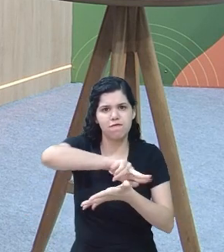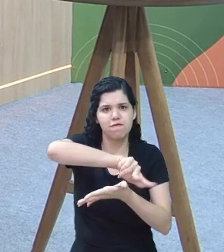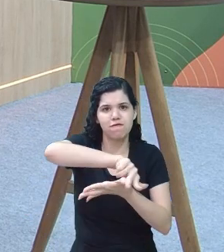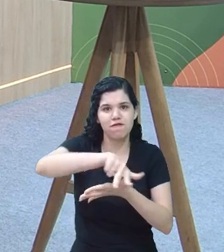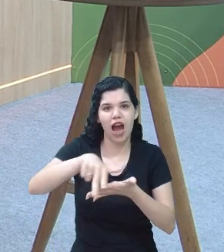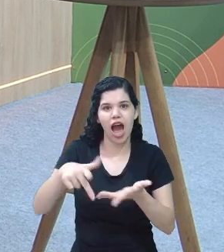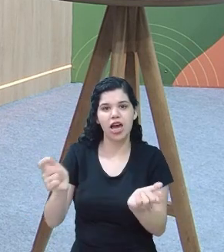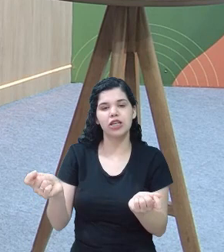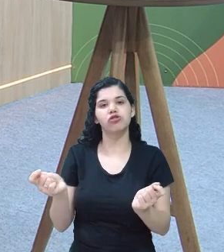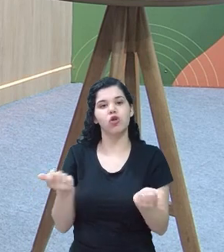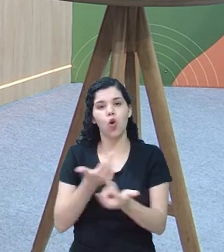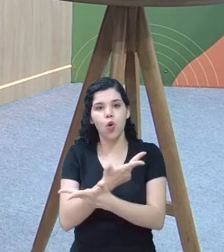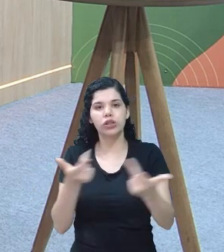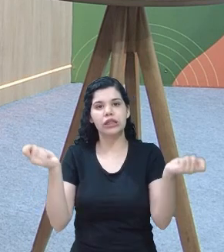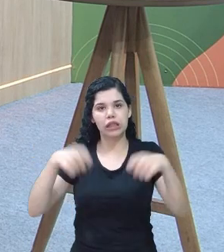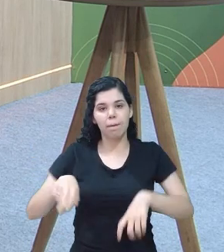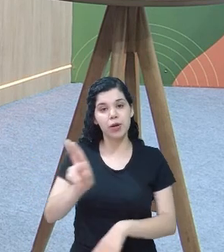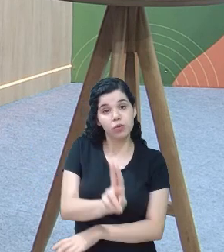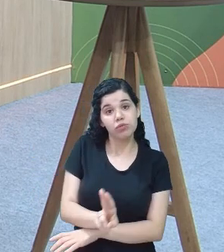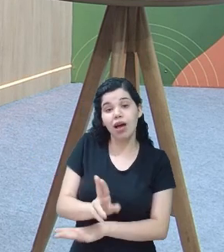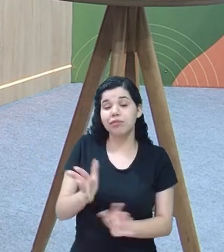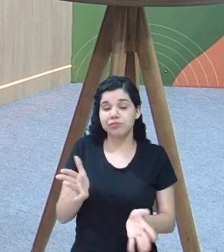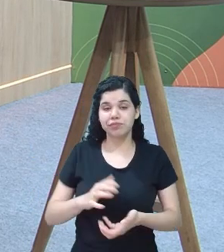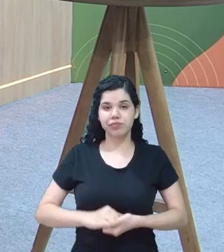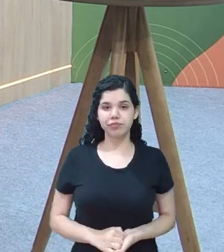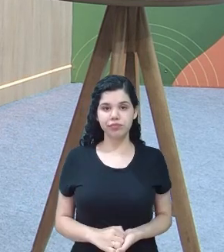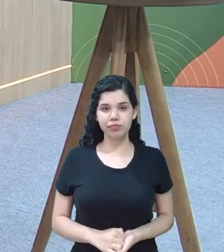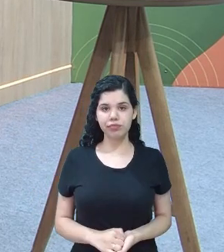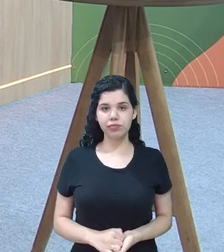e não vai conseguir utilizar.